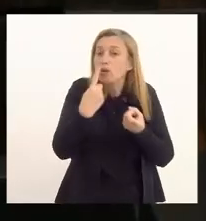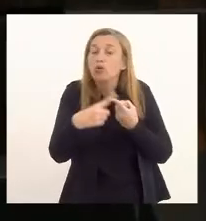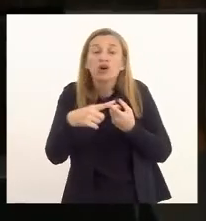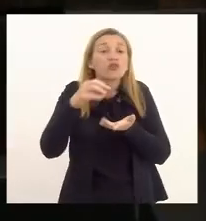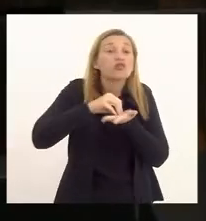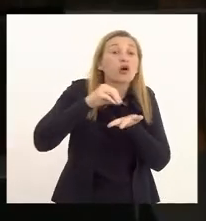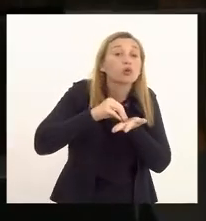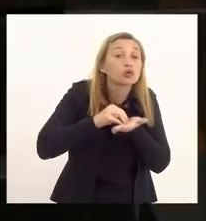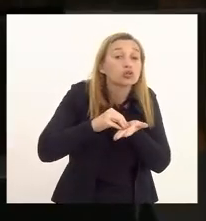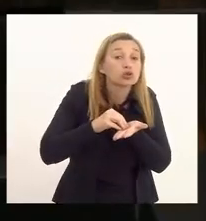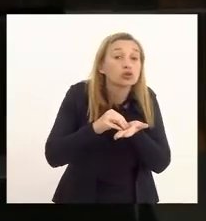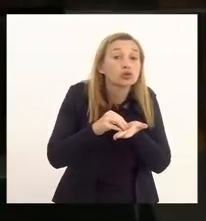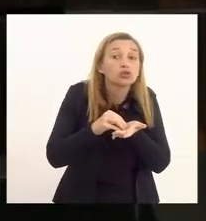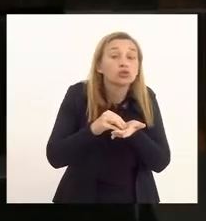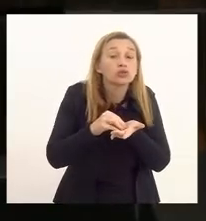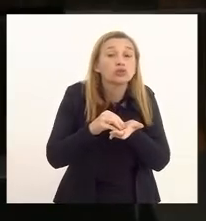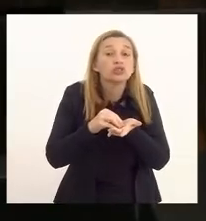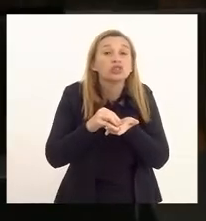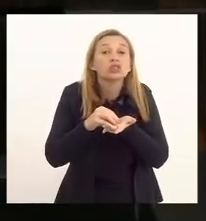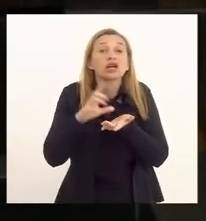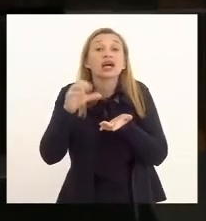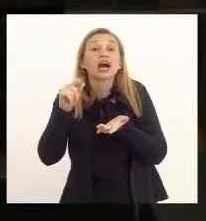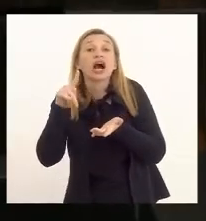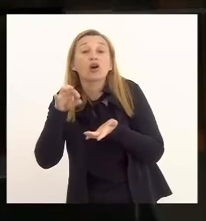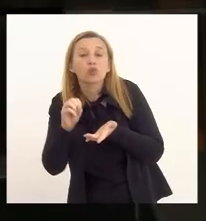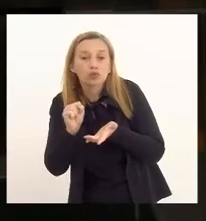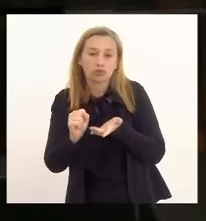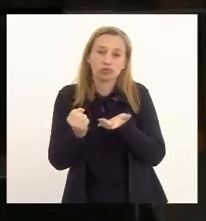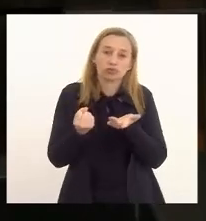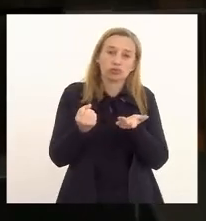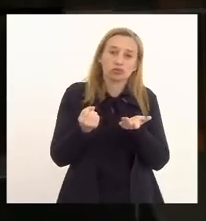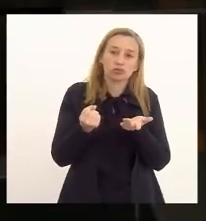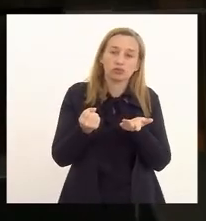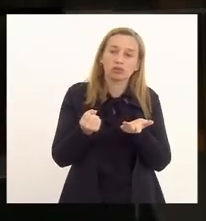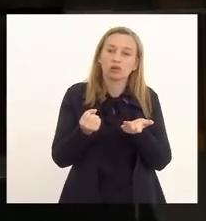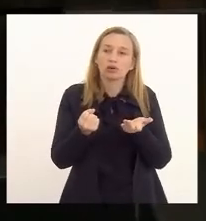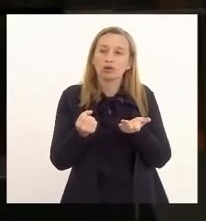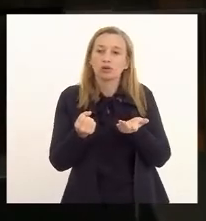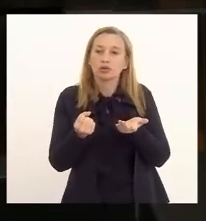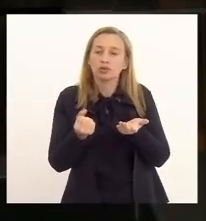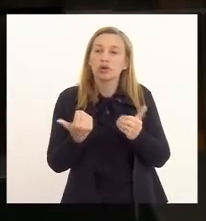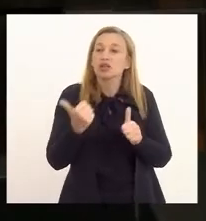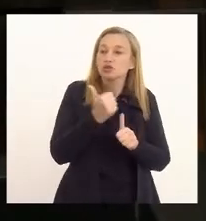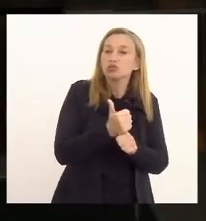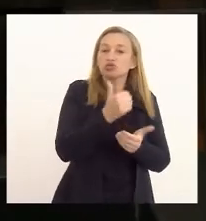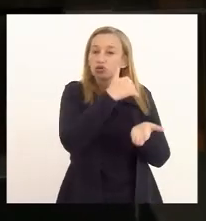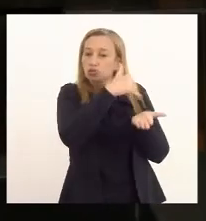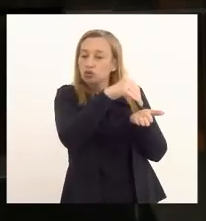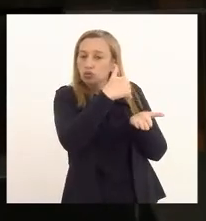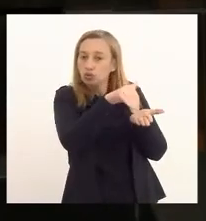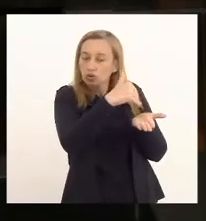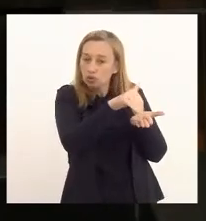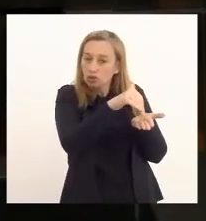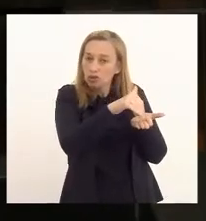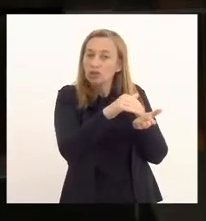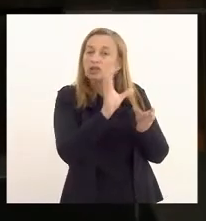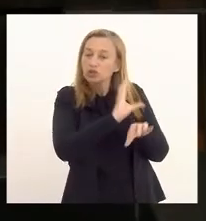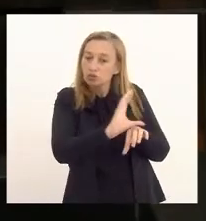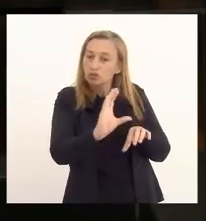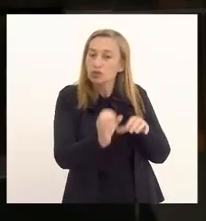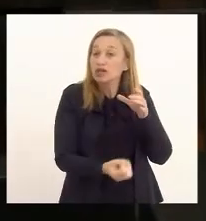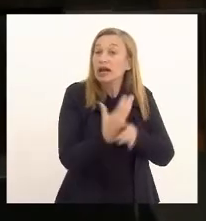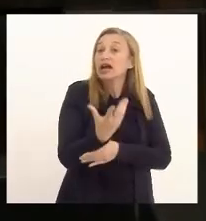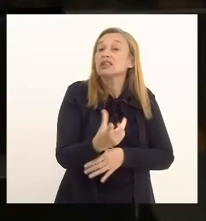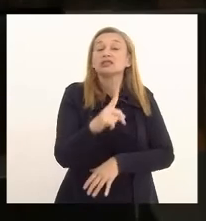faltam funções gratificadas para cobrir a função de secretaria nesse curso que foi criado.